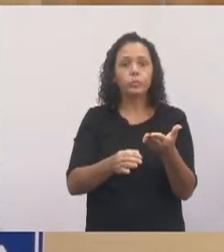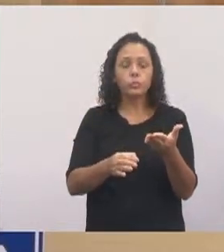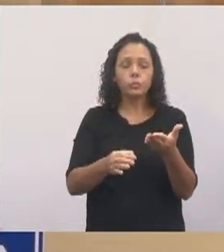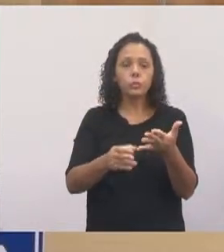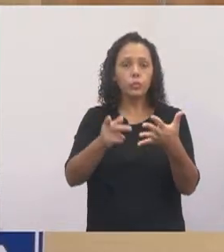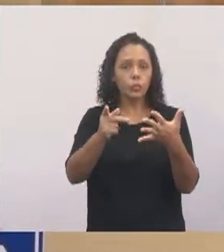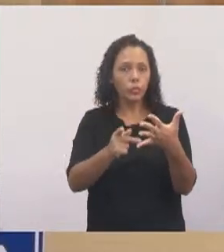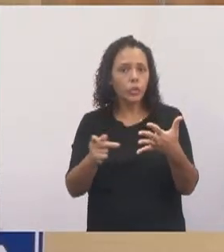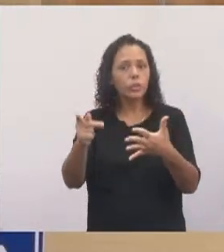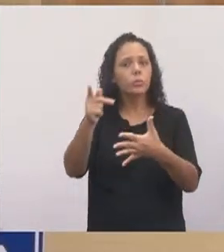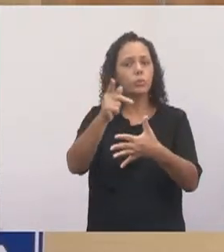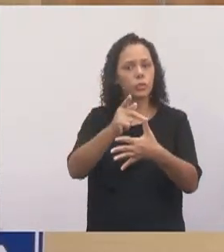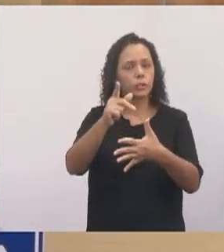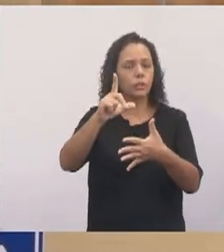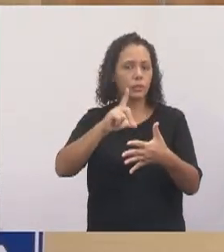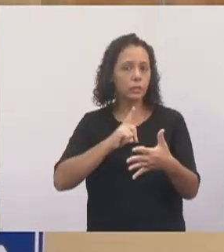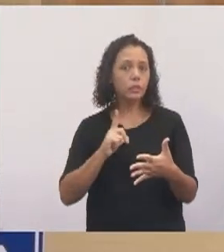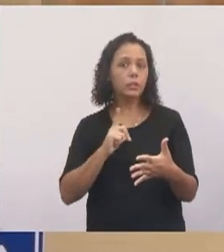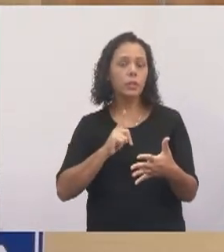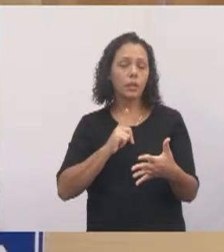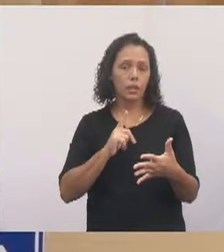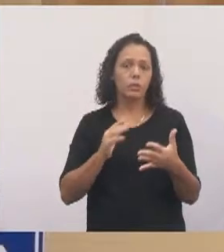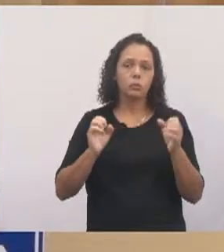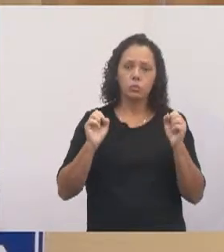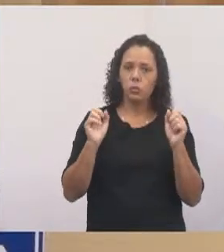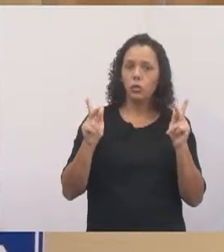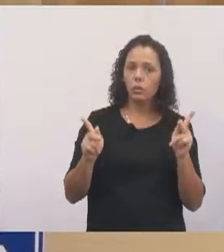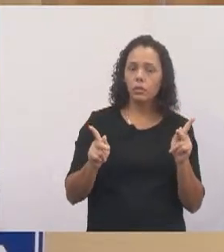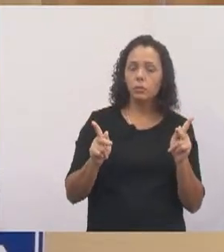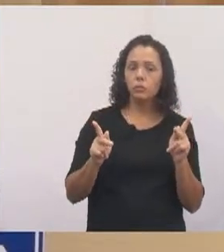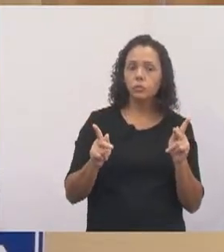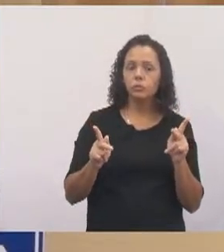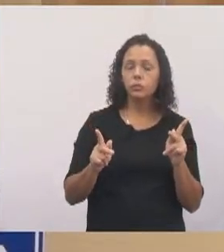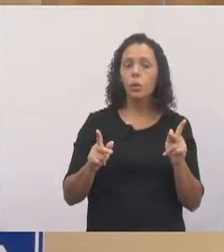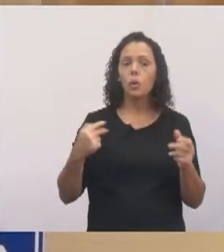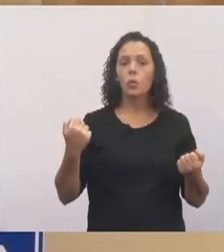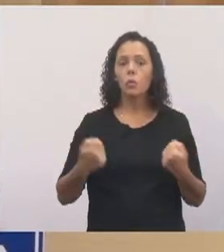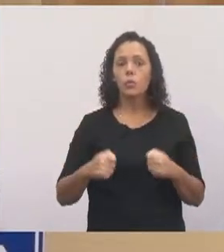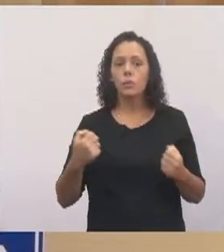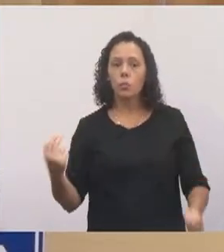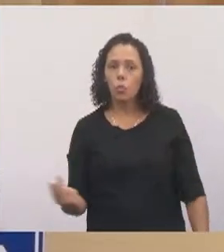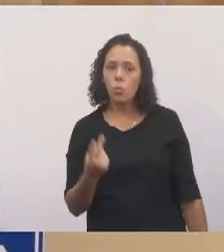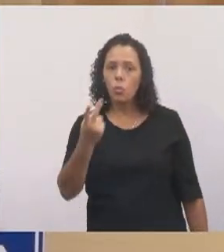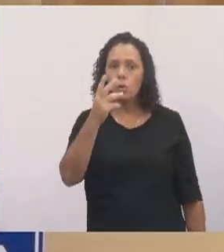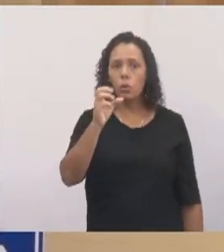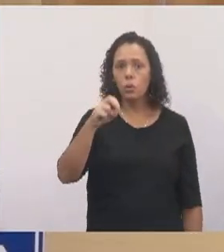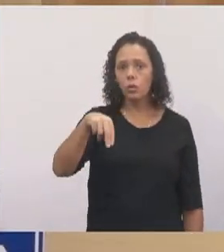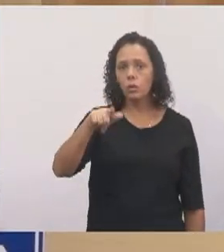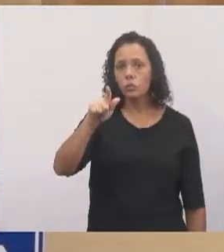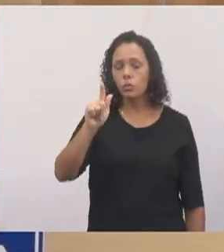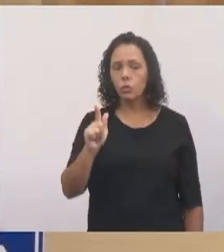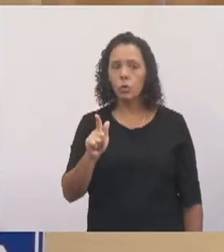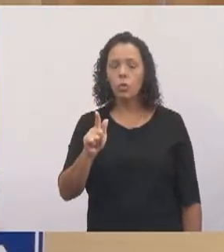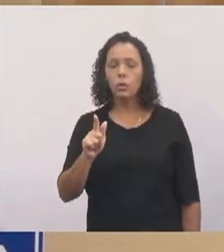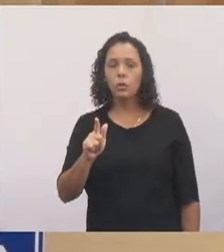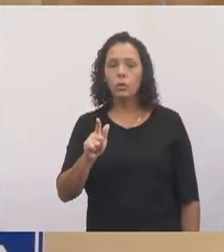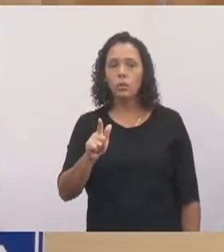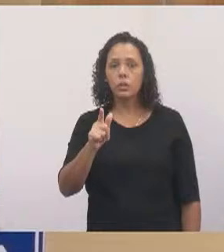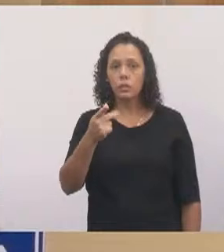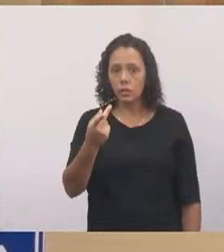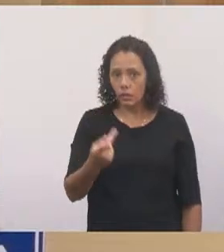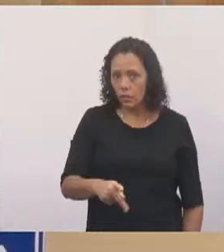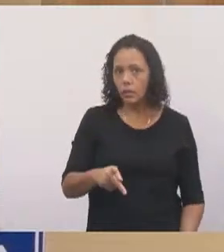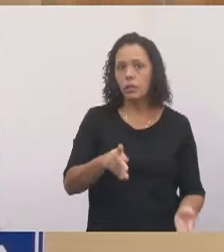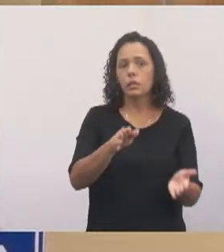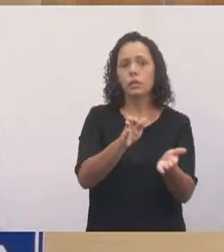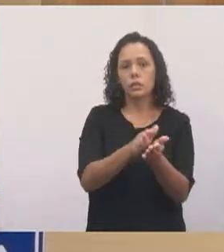dá prioridade para essas ONGs, não tem nenhum problema. Vamos valorizar as ONGs que estão alencadas aqui dentro do